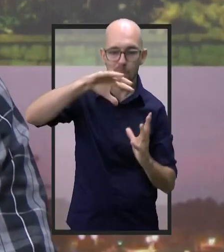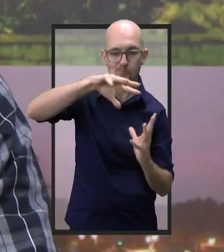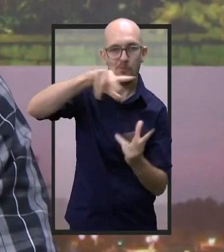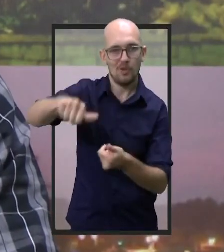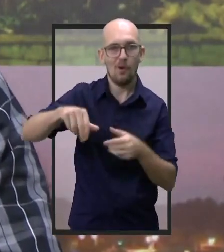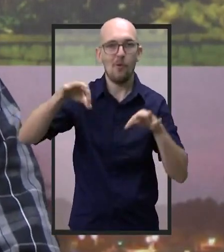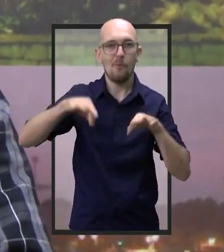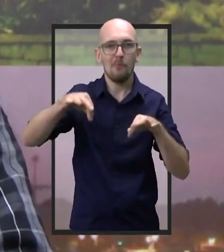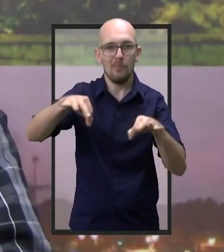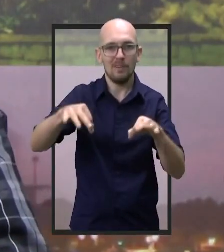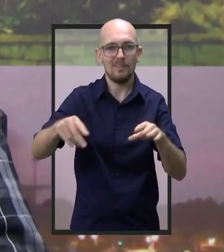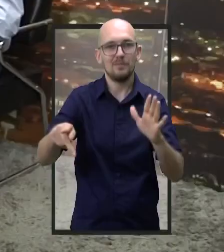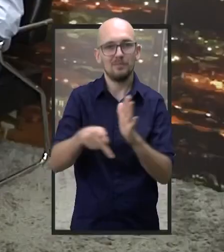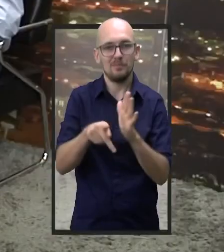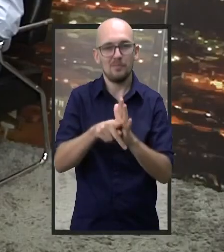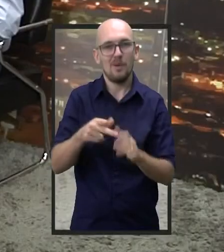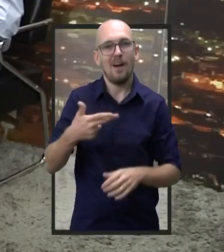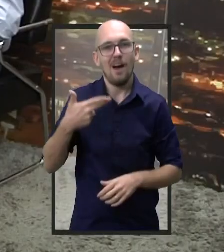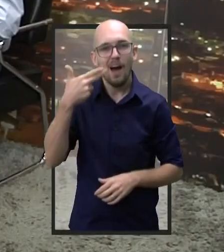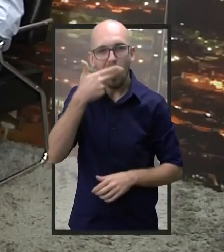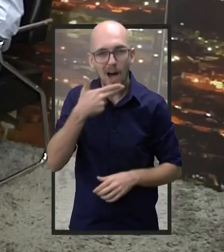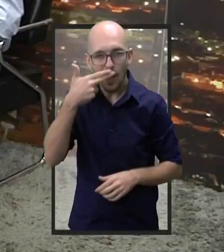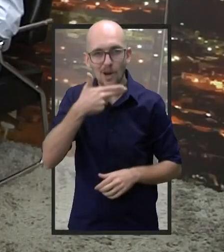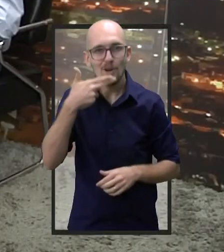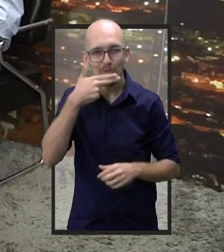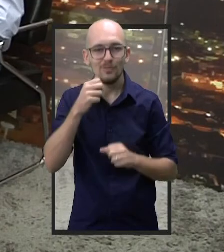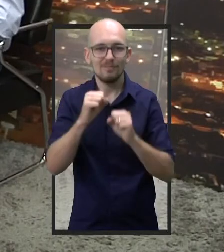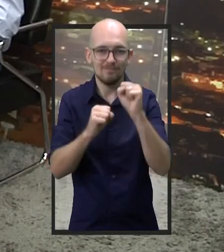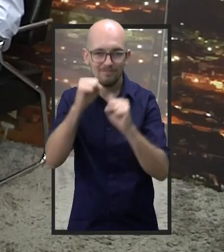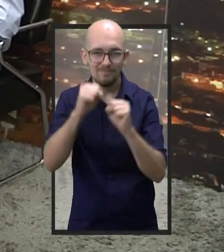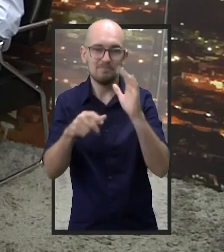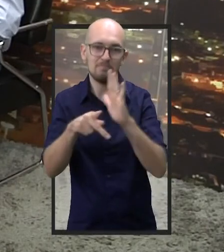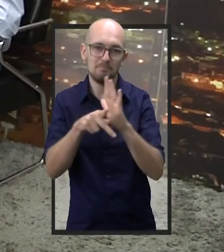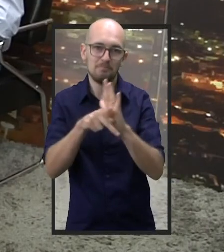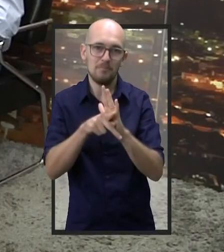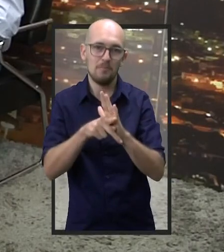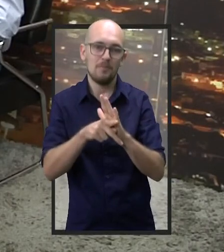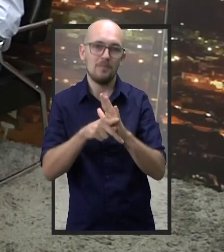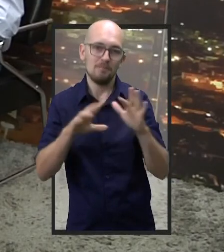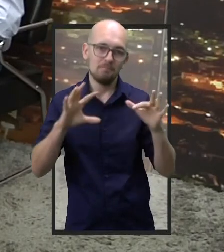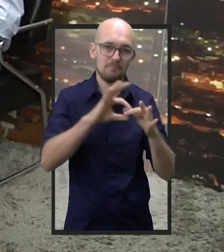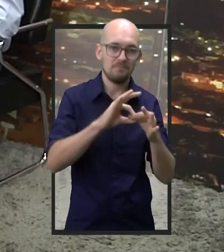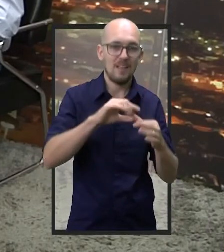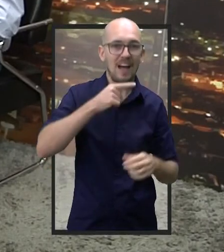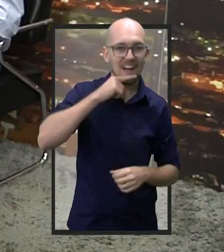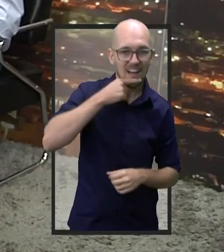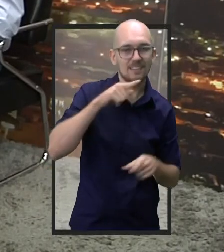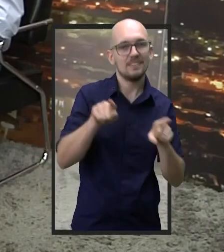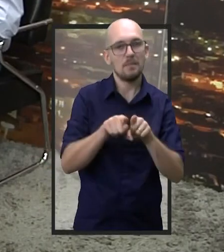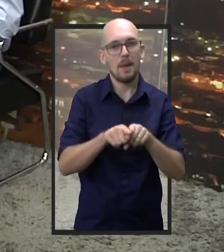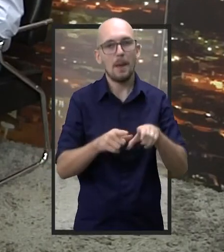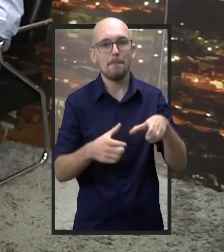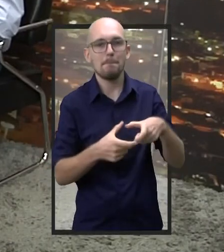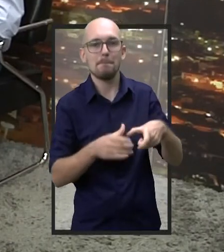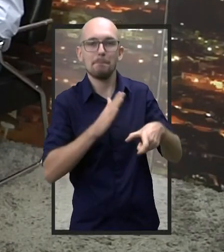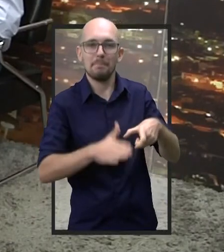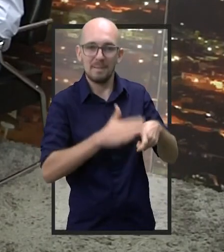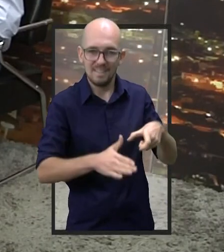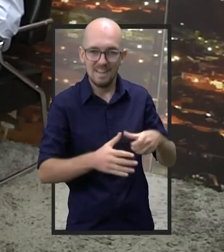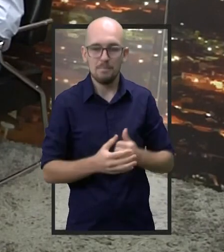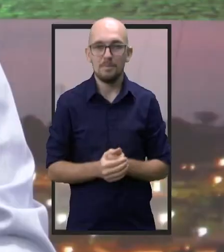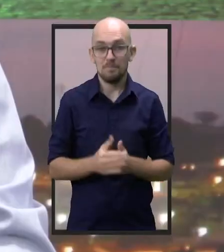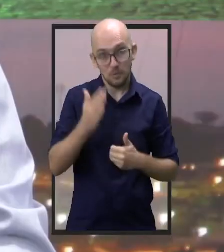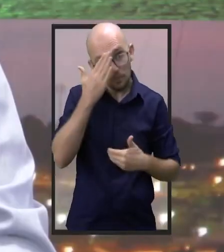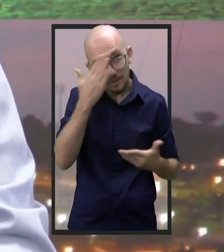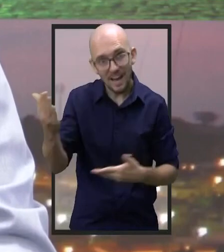da beterraba e da cana. Muito obrigado pela presença aqui em nosso estúdio, Eduardo. Muito obrigado a